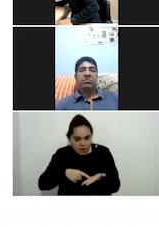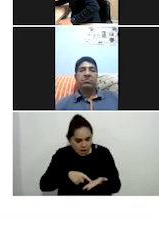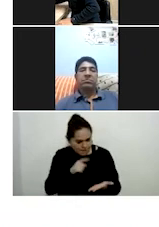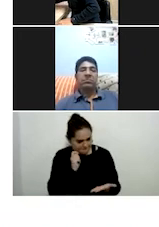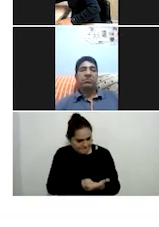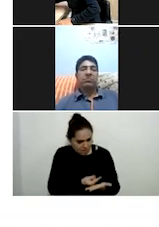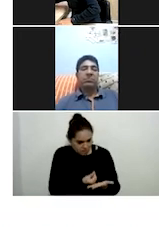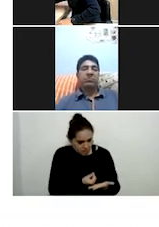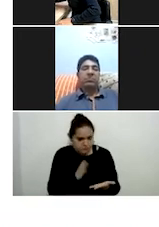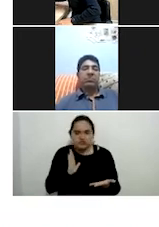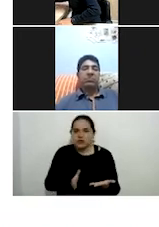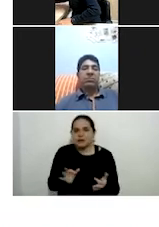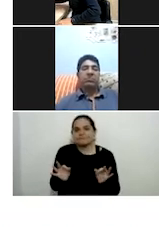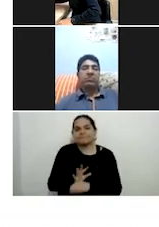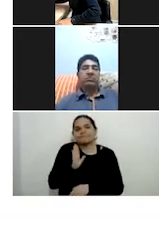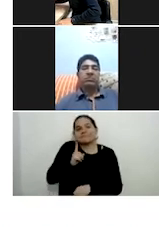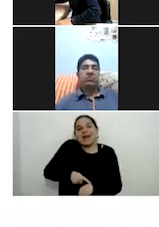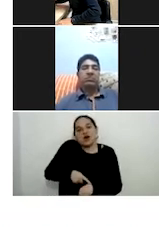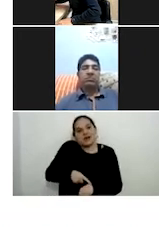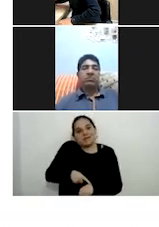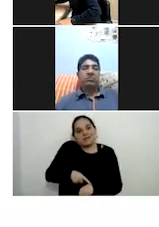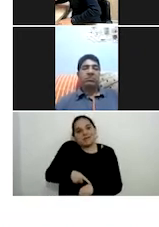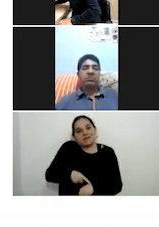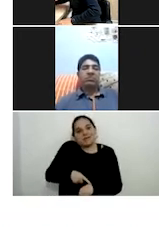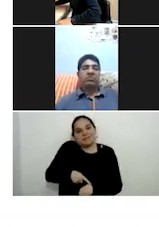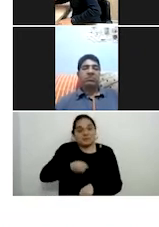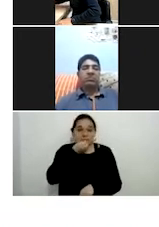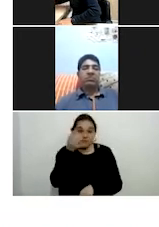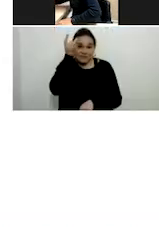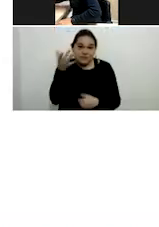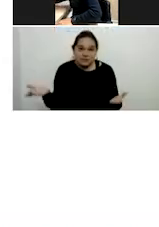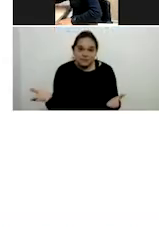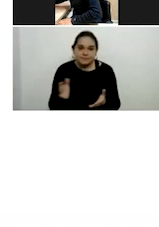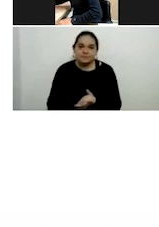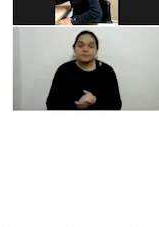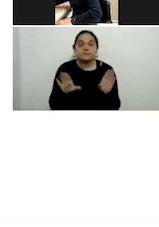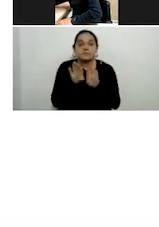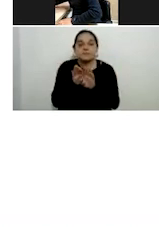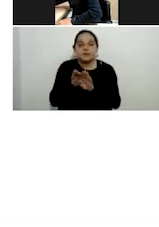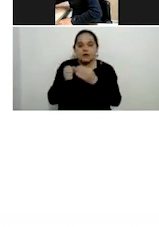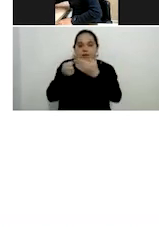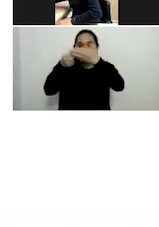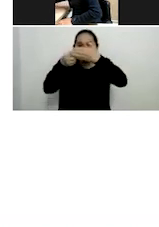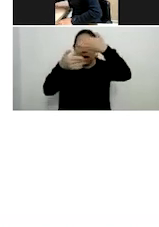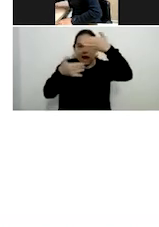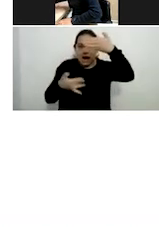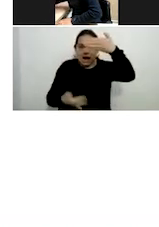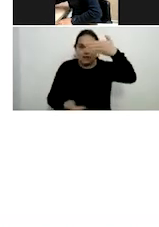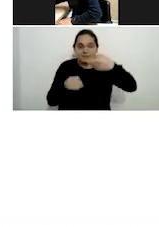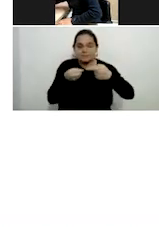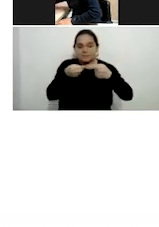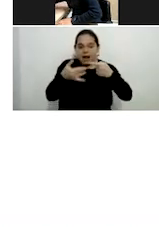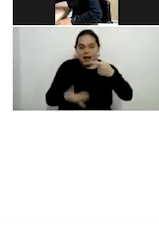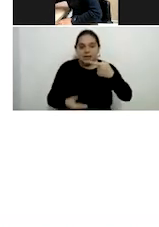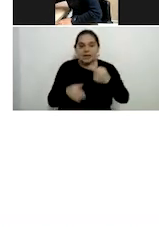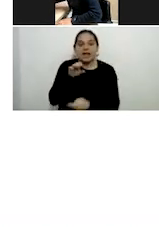SMC Pay. A gente vai ter também aqui a parte de extrato, saldo e crédito, que é uma das partes mais acessadas